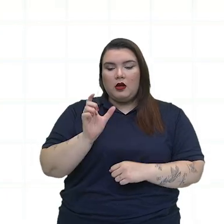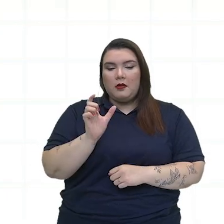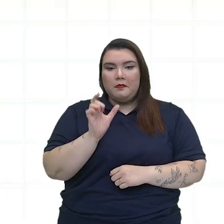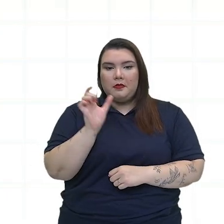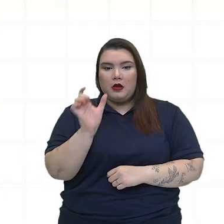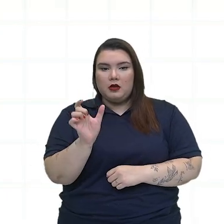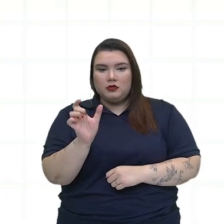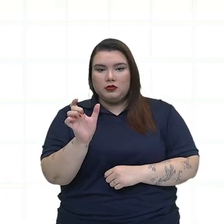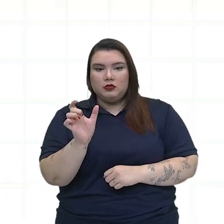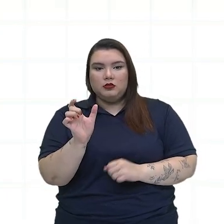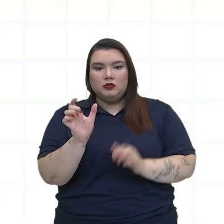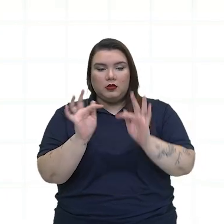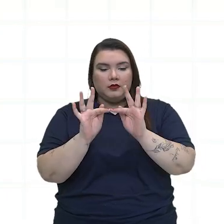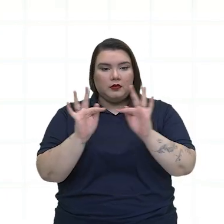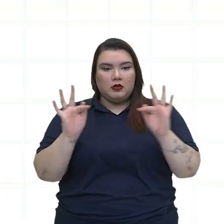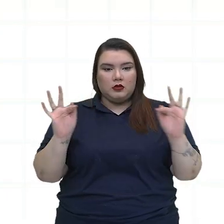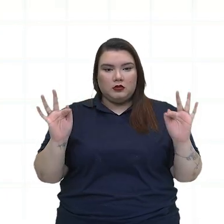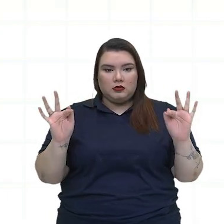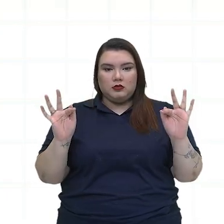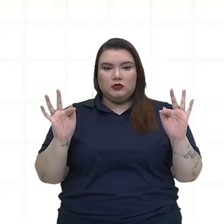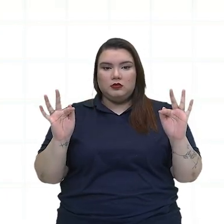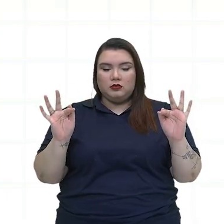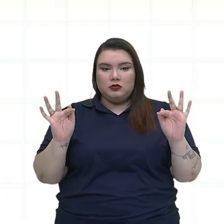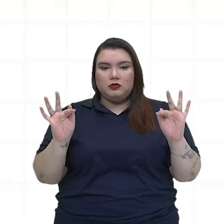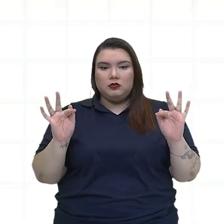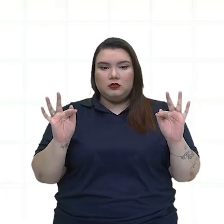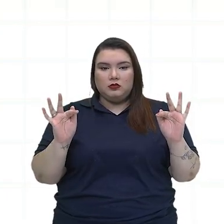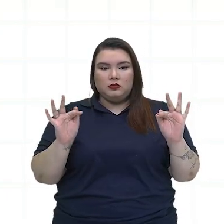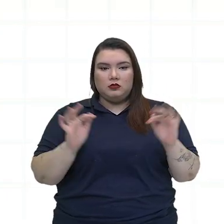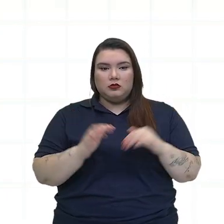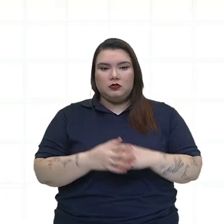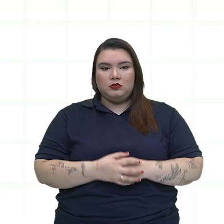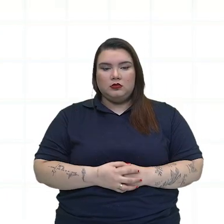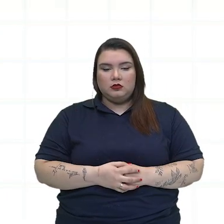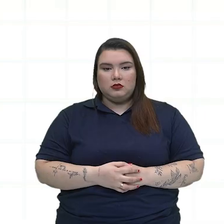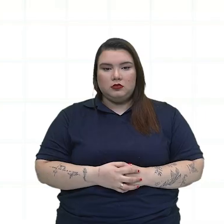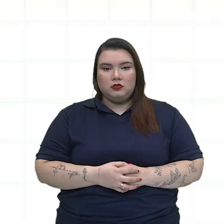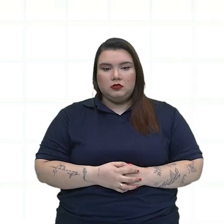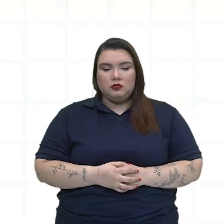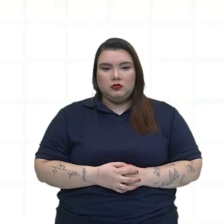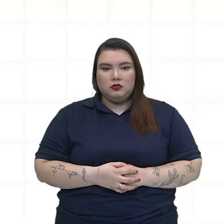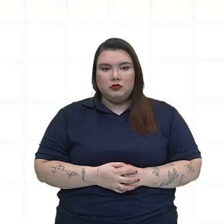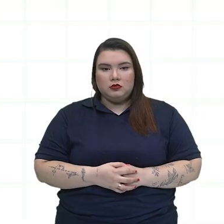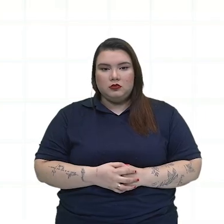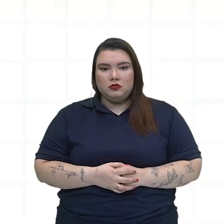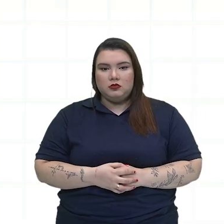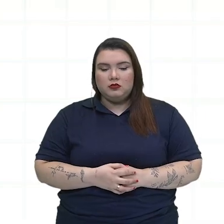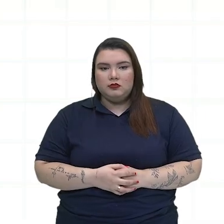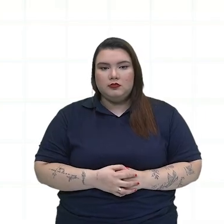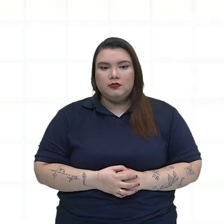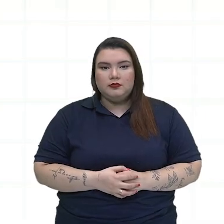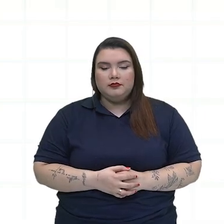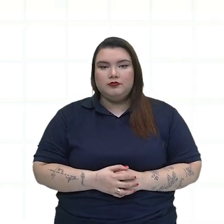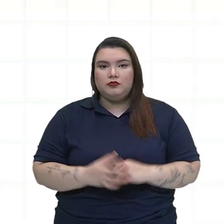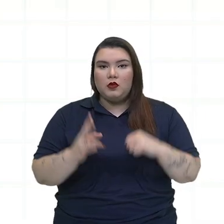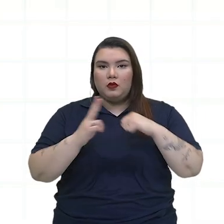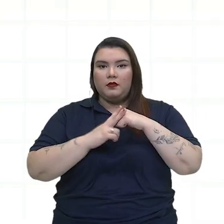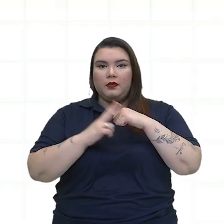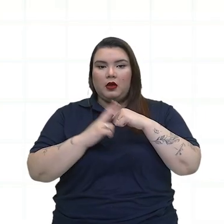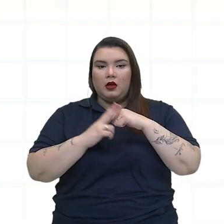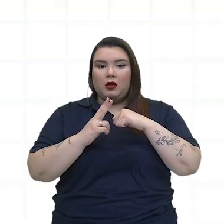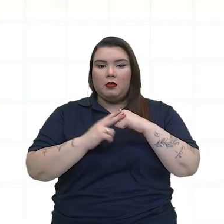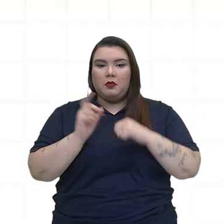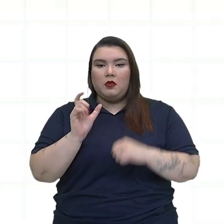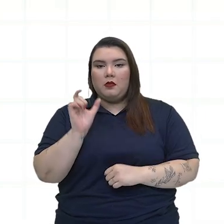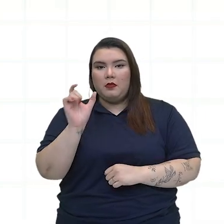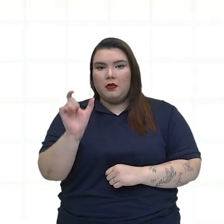part. A part of, você pode emendar aqui a pronúncia, né? A part of speech. O verbo é uma